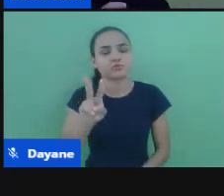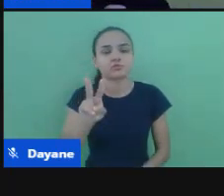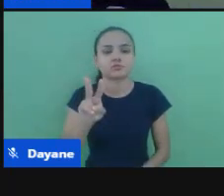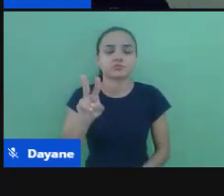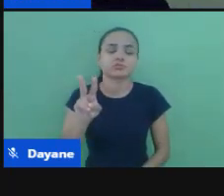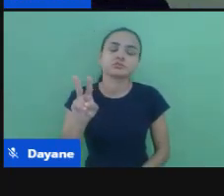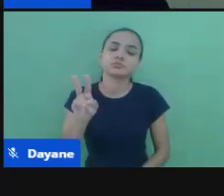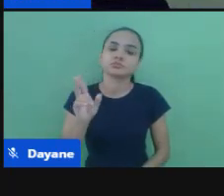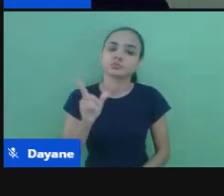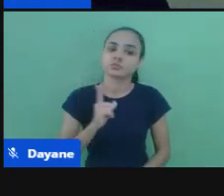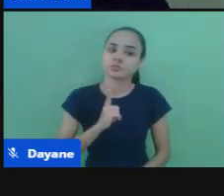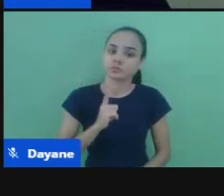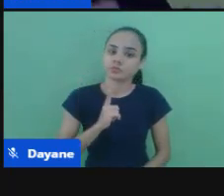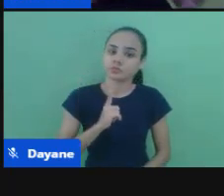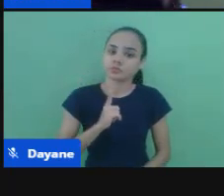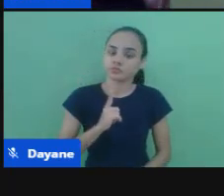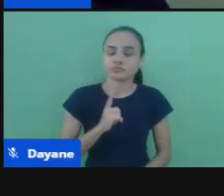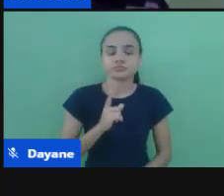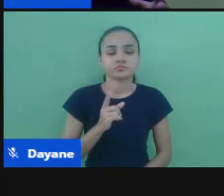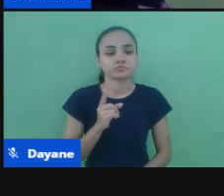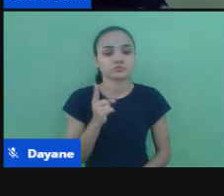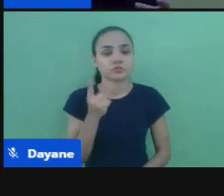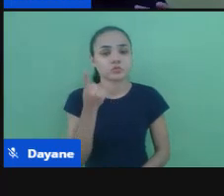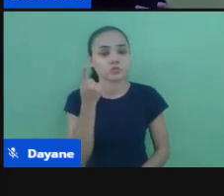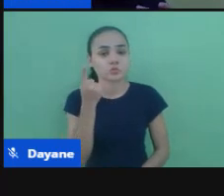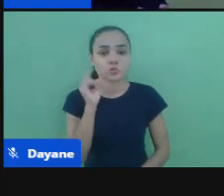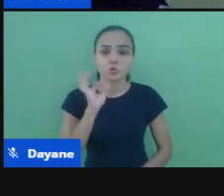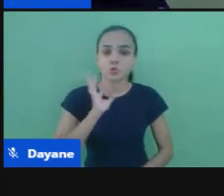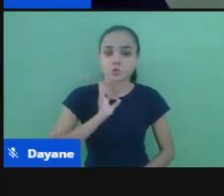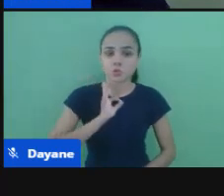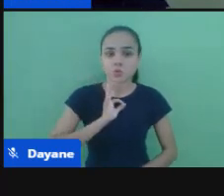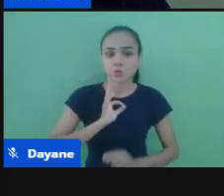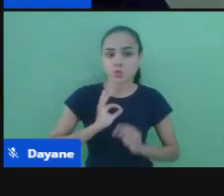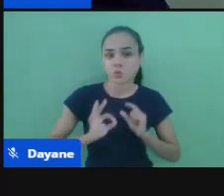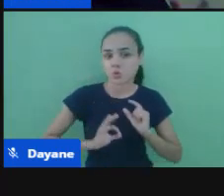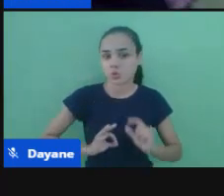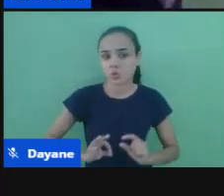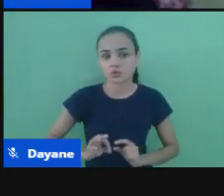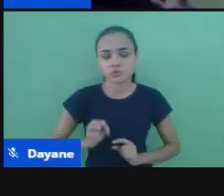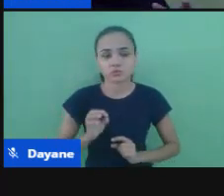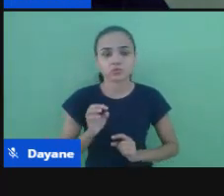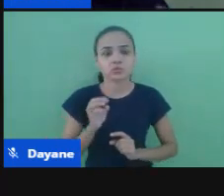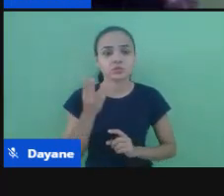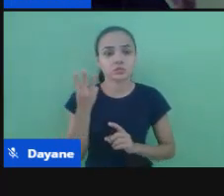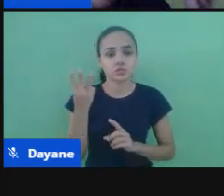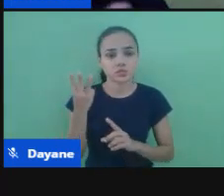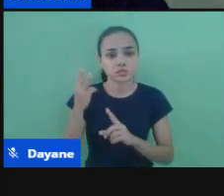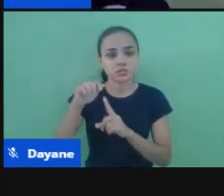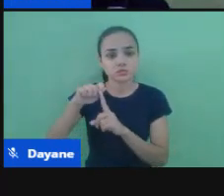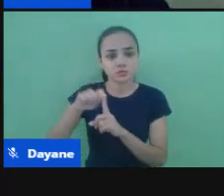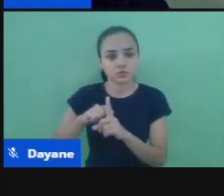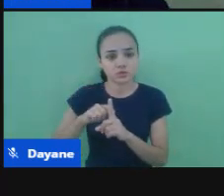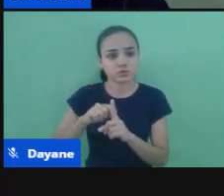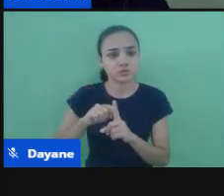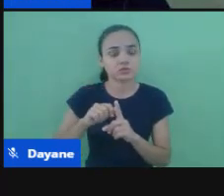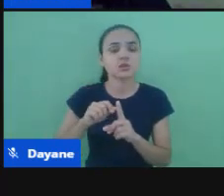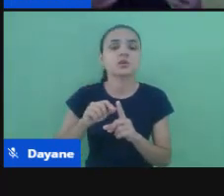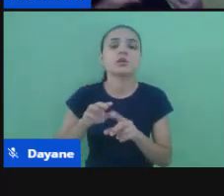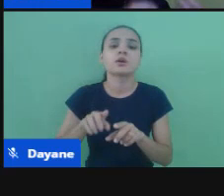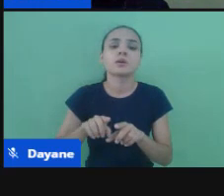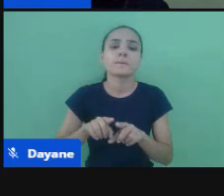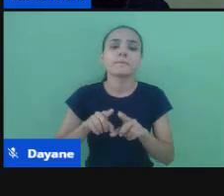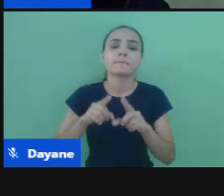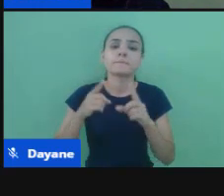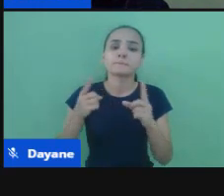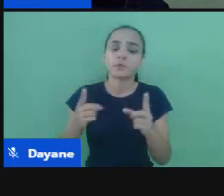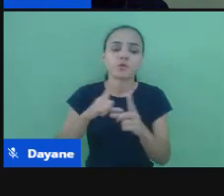com 3 meses, mas ela fugiu lá de dentro. Então, essa é a realidade. A forma como a gente tratou